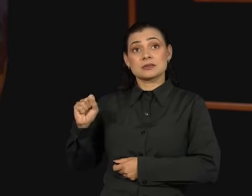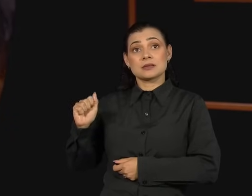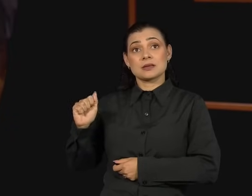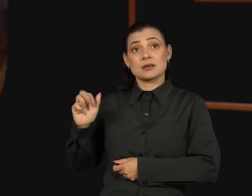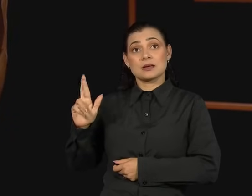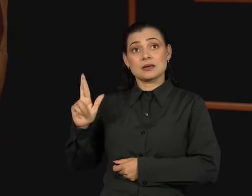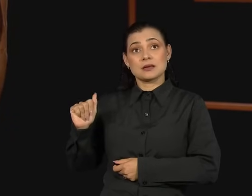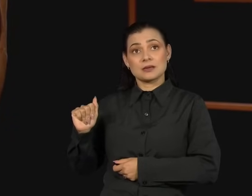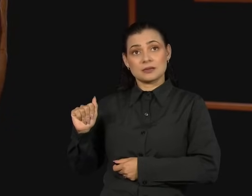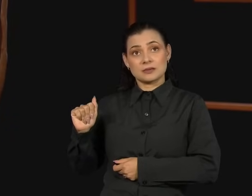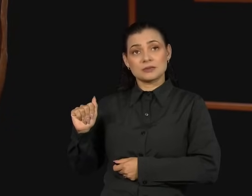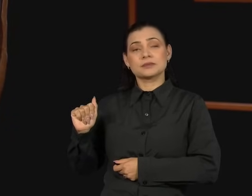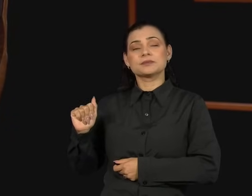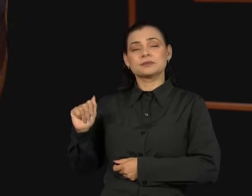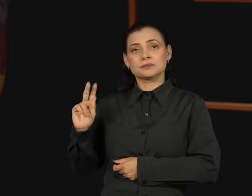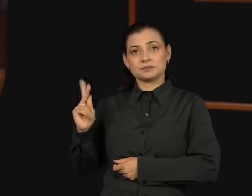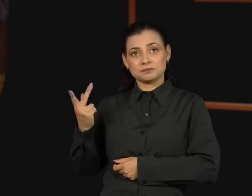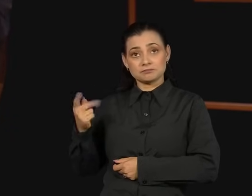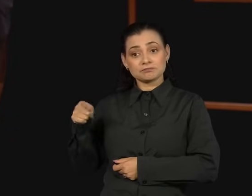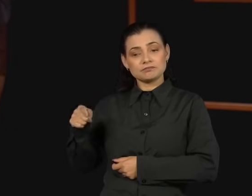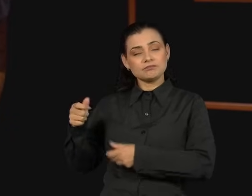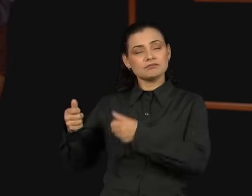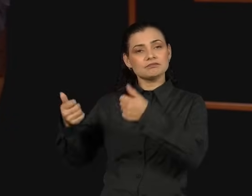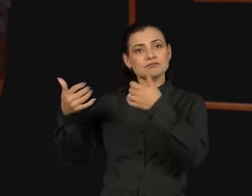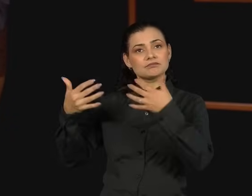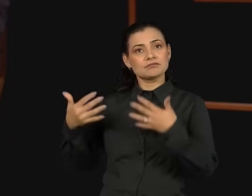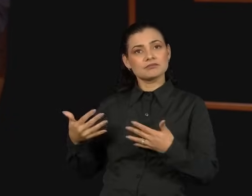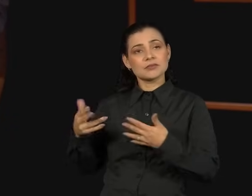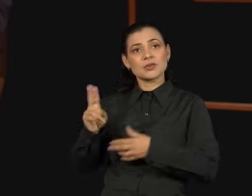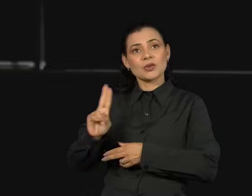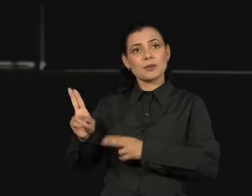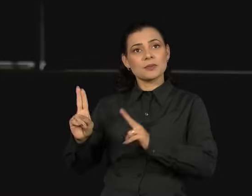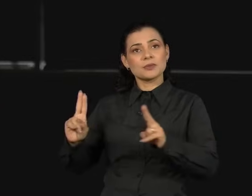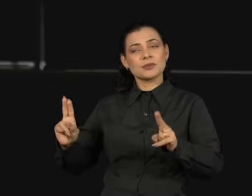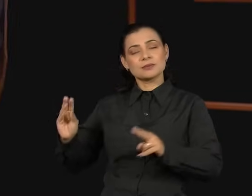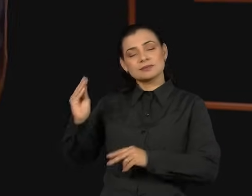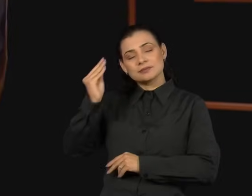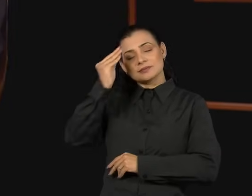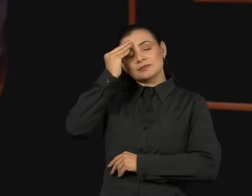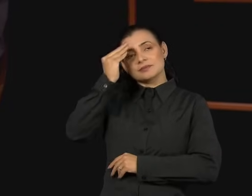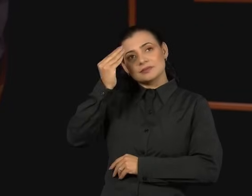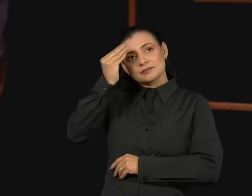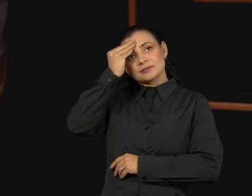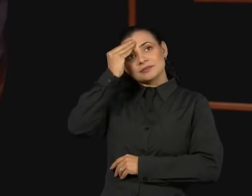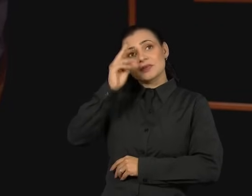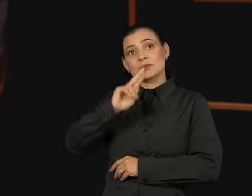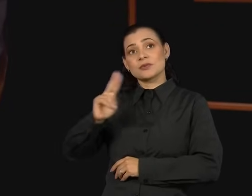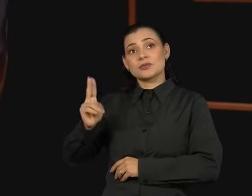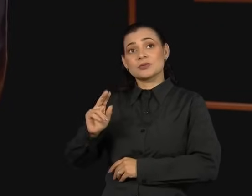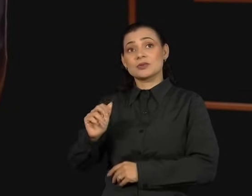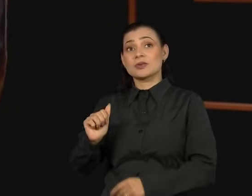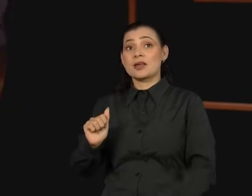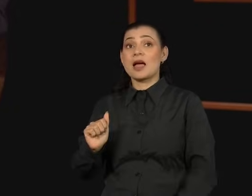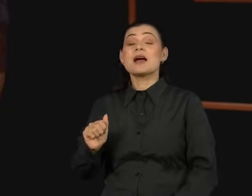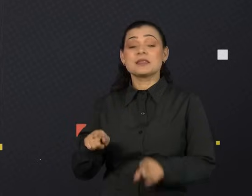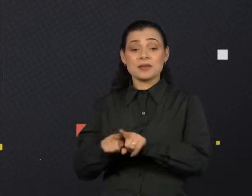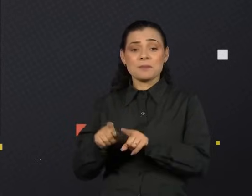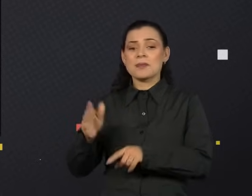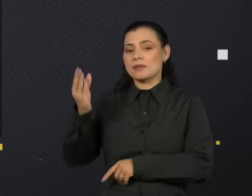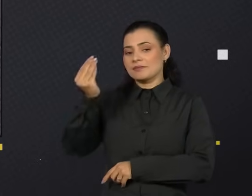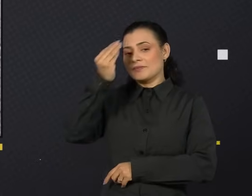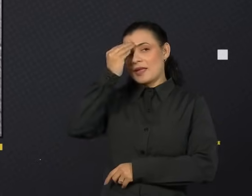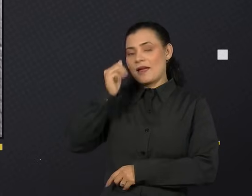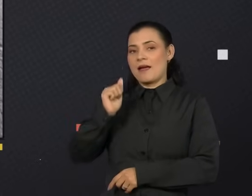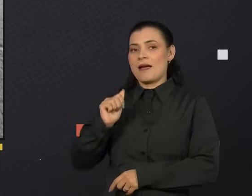a gente gosta de dizer, né, os nomes das pessoas. Professor Akira Osakabe